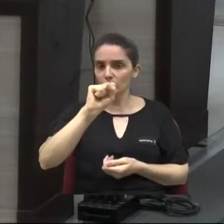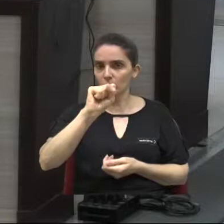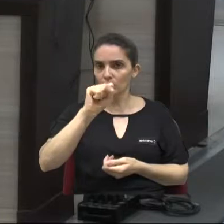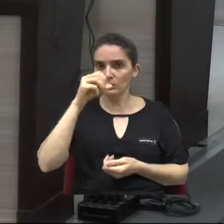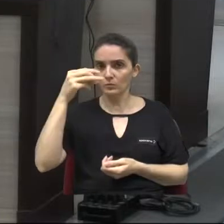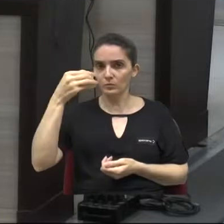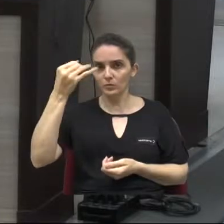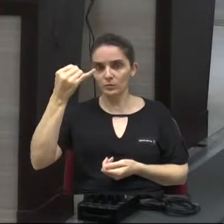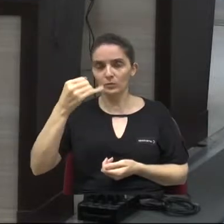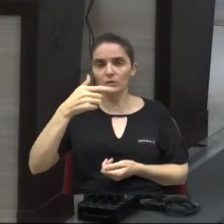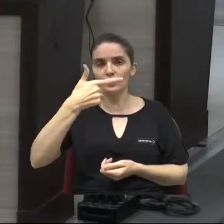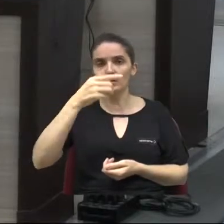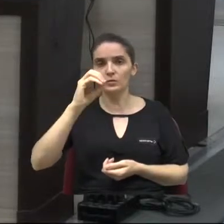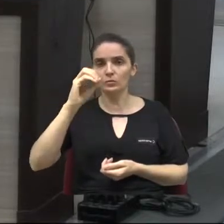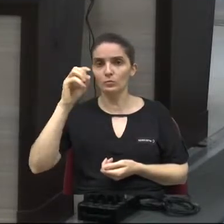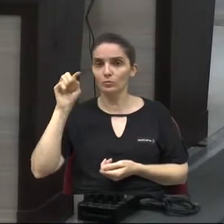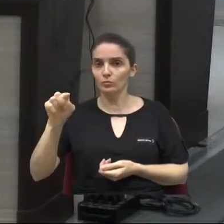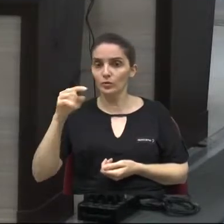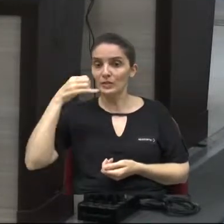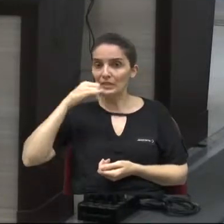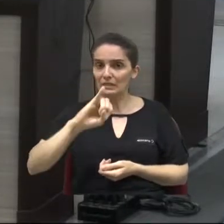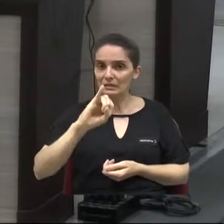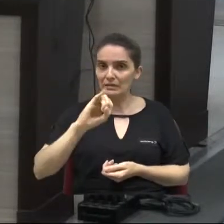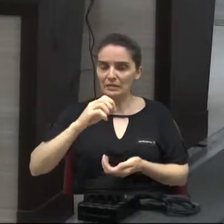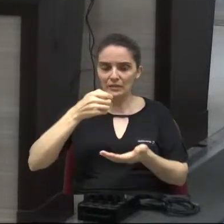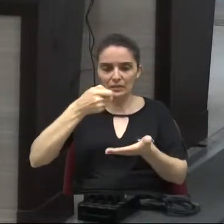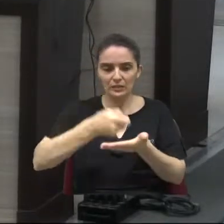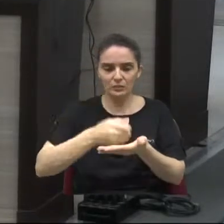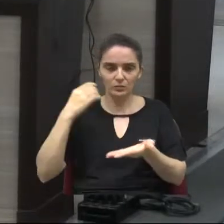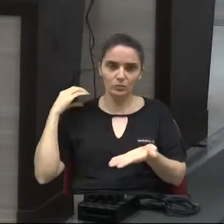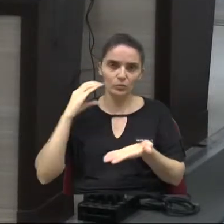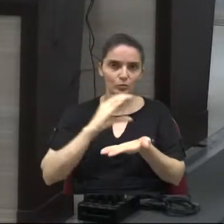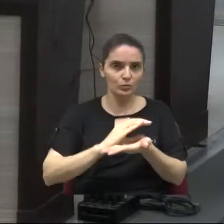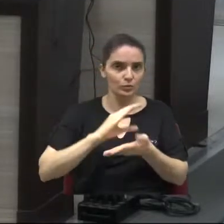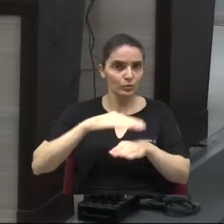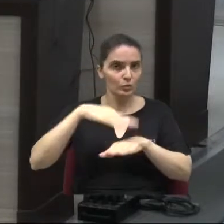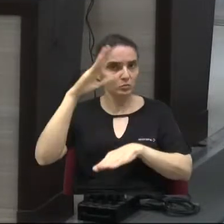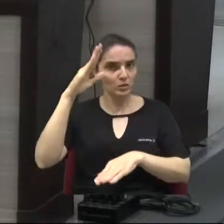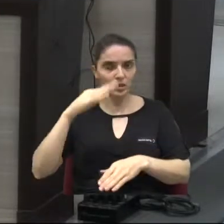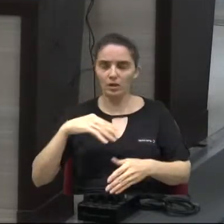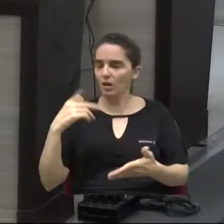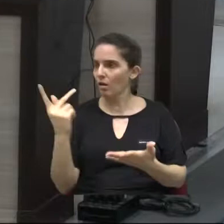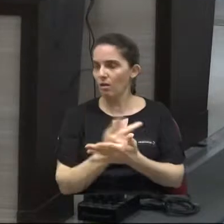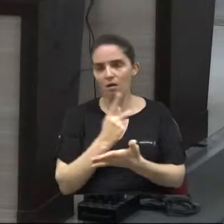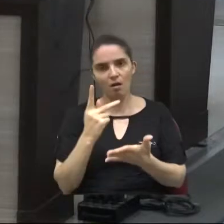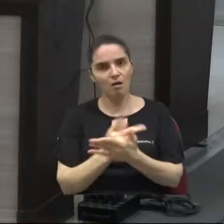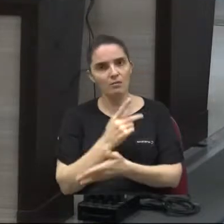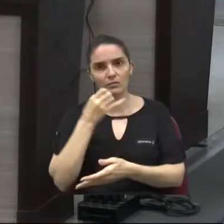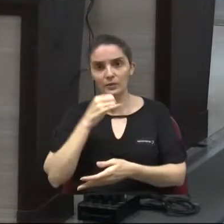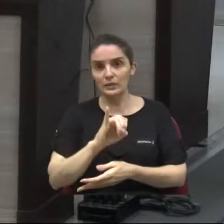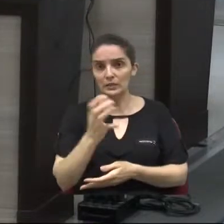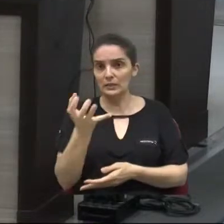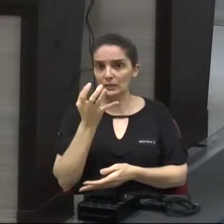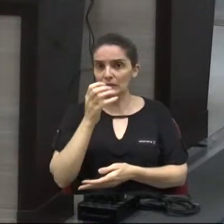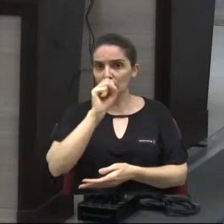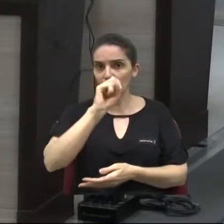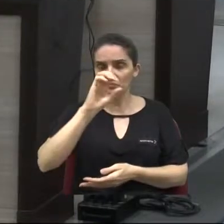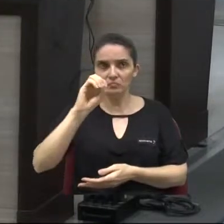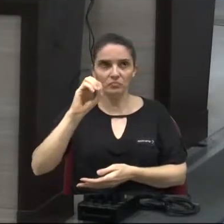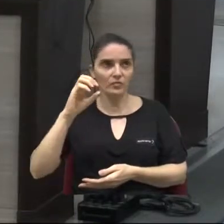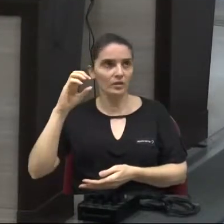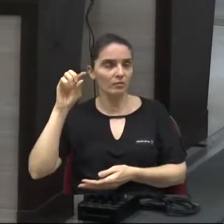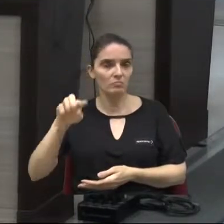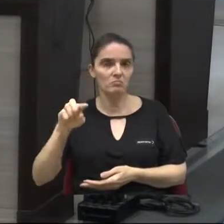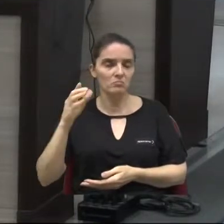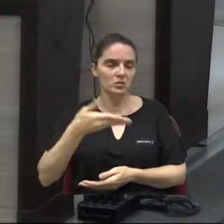desse valor. Se está tendo verba complementar, está irregular. Se ele quiser usar 800 mil esse mês, 900 no